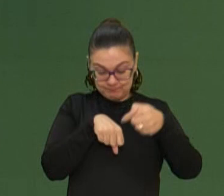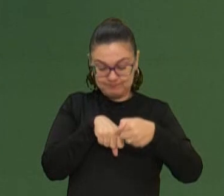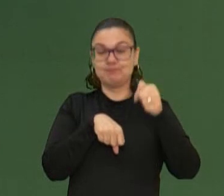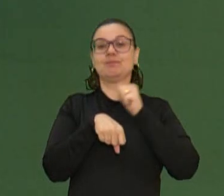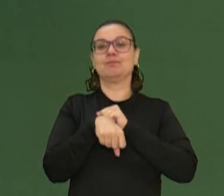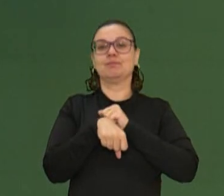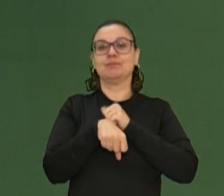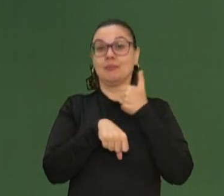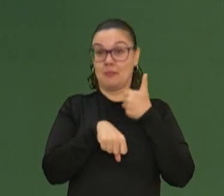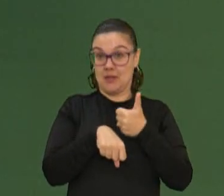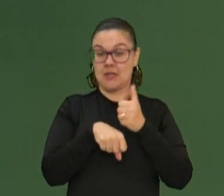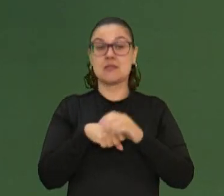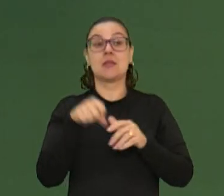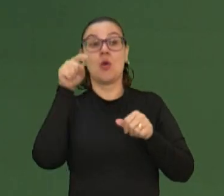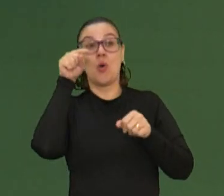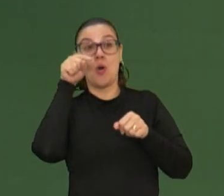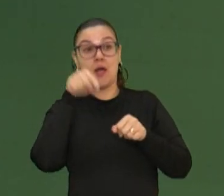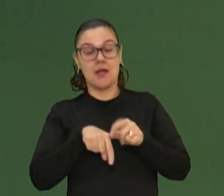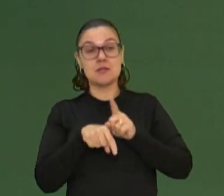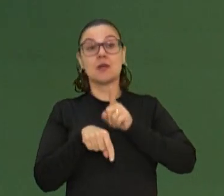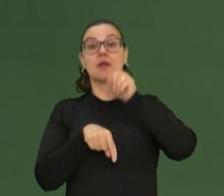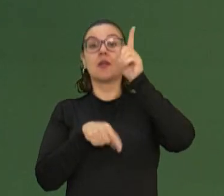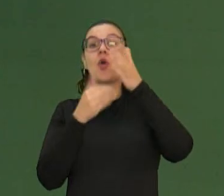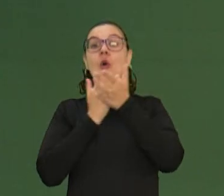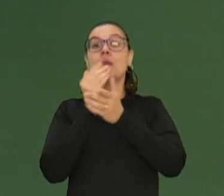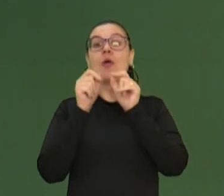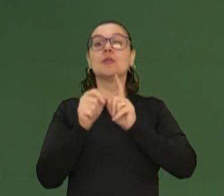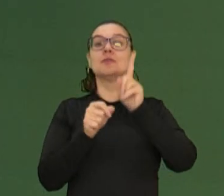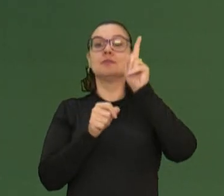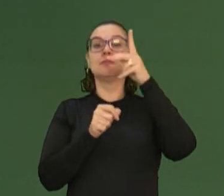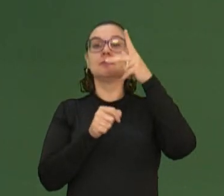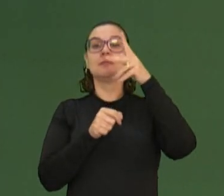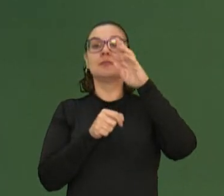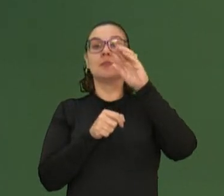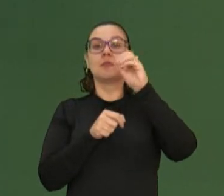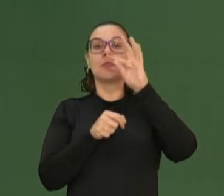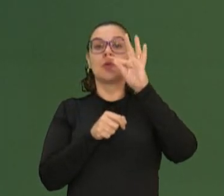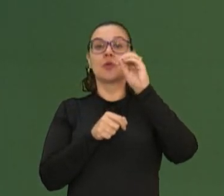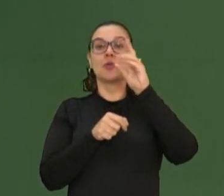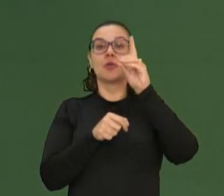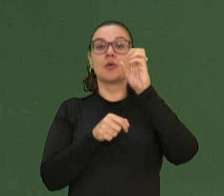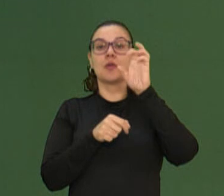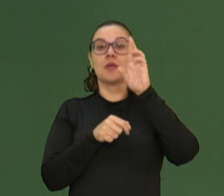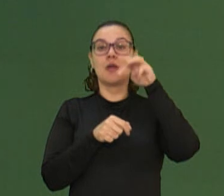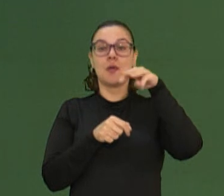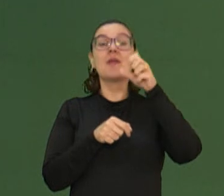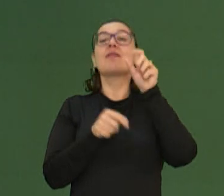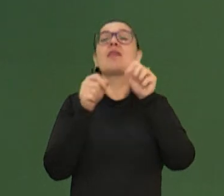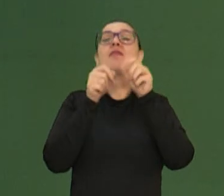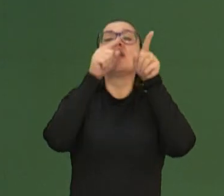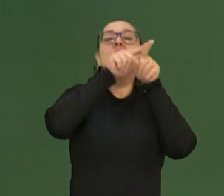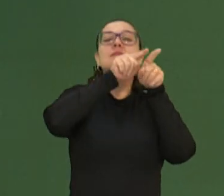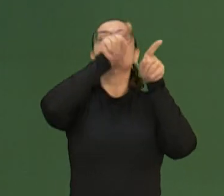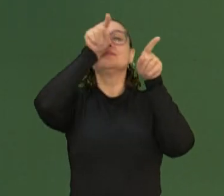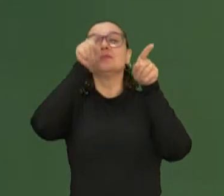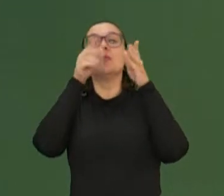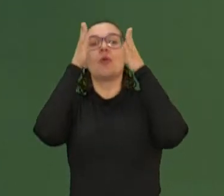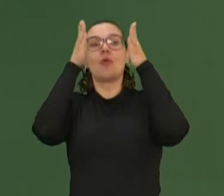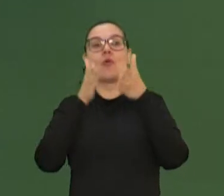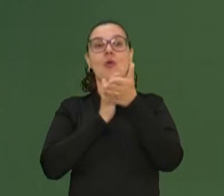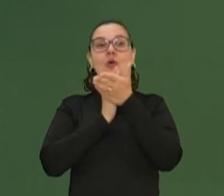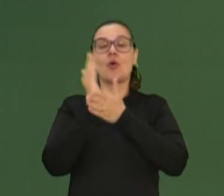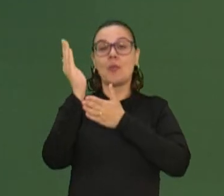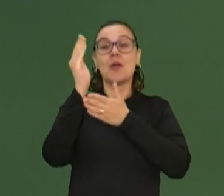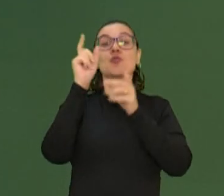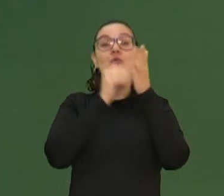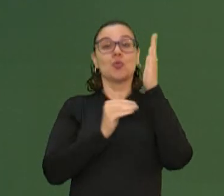na epiderme. Essa epiderme que surgiu aonde? Protoderme. Quem produz protoderme? No início,